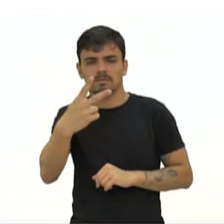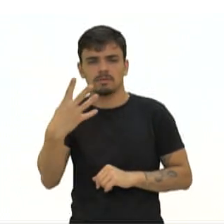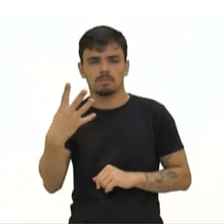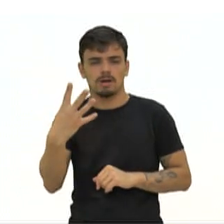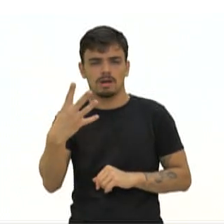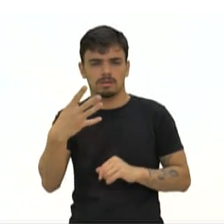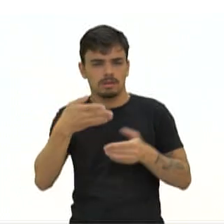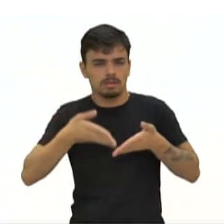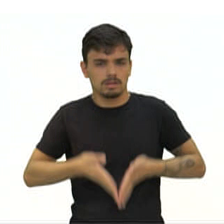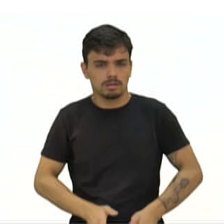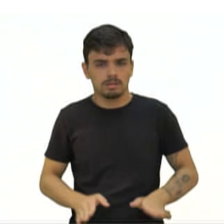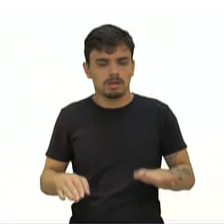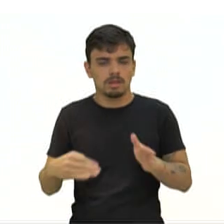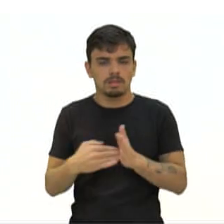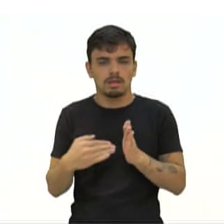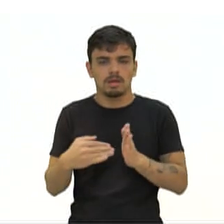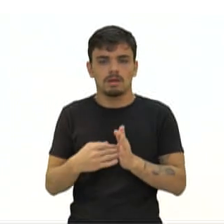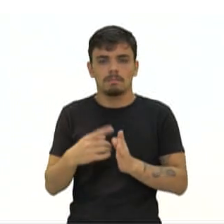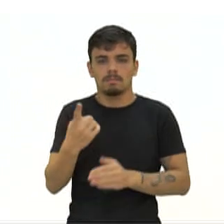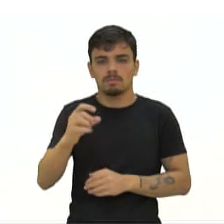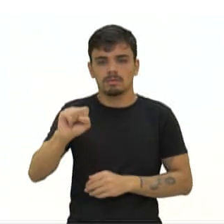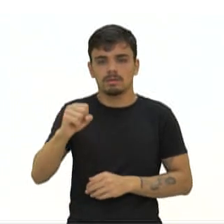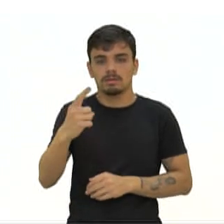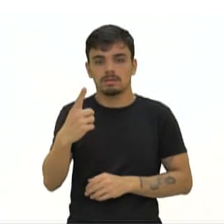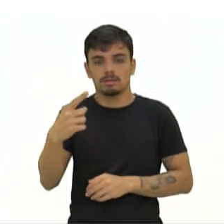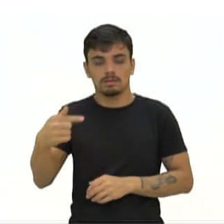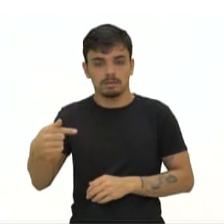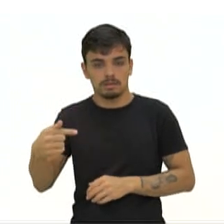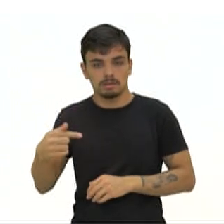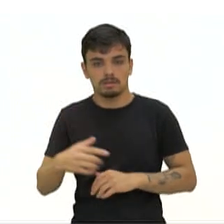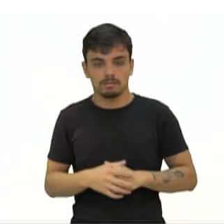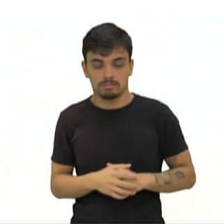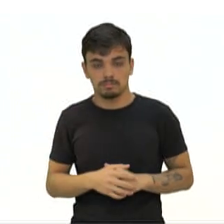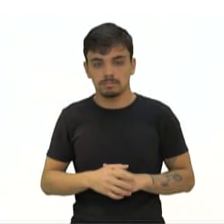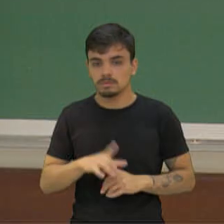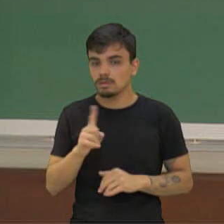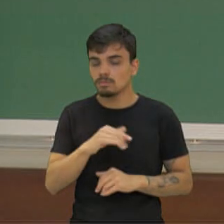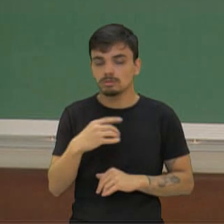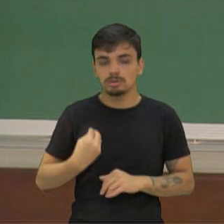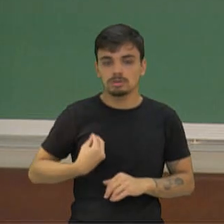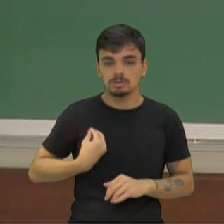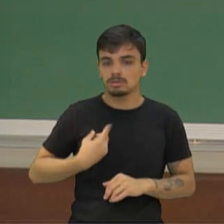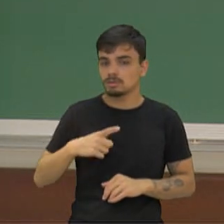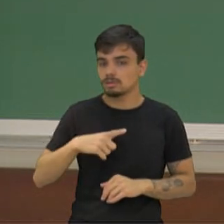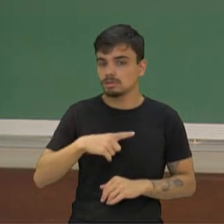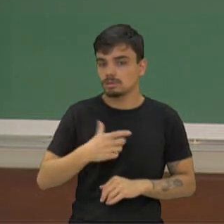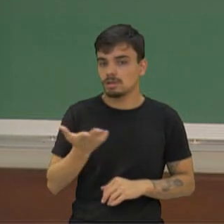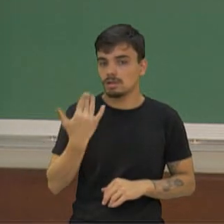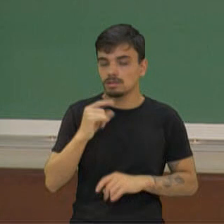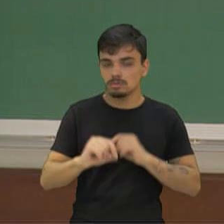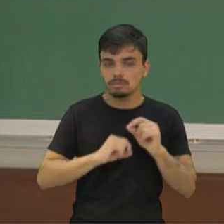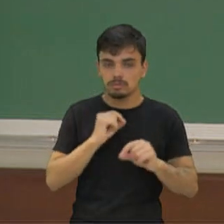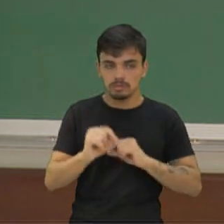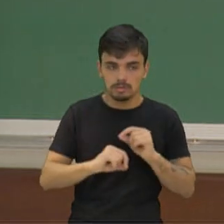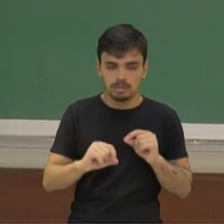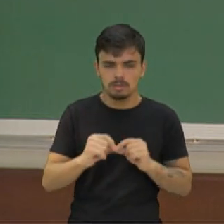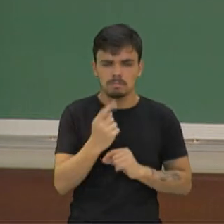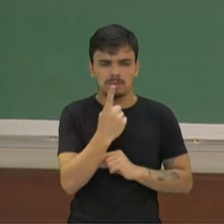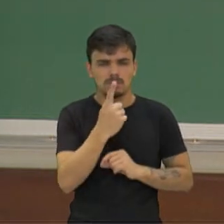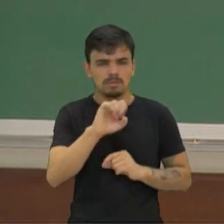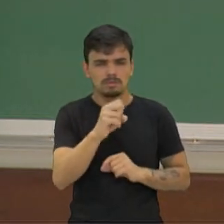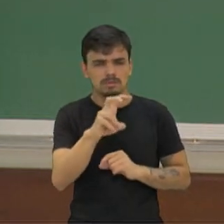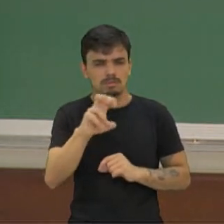1824, nascimento 1887, século XIX. Gente, não existia nessa época ainda, até só em 1850 que